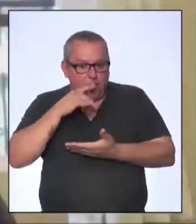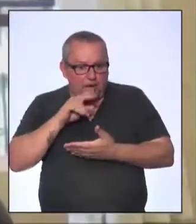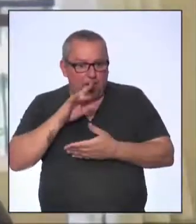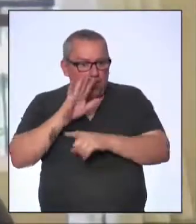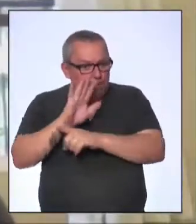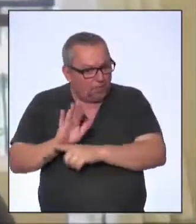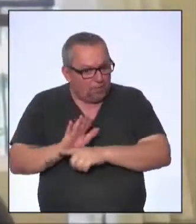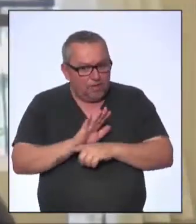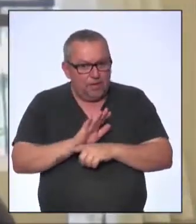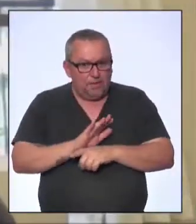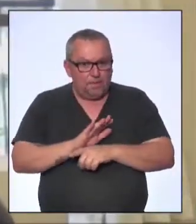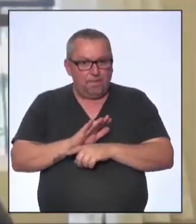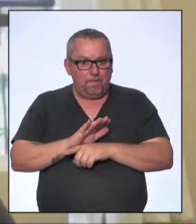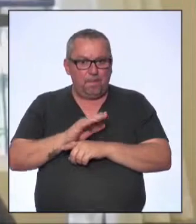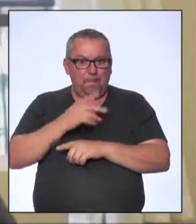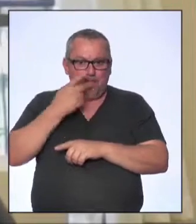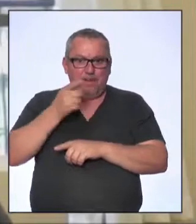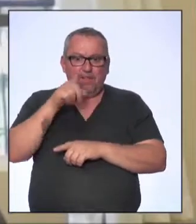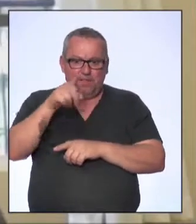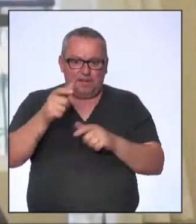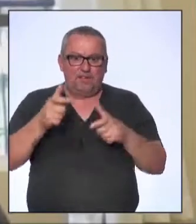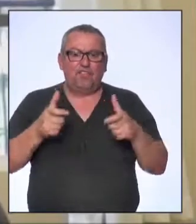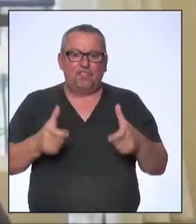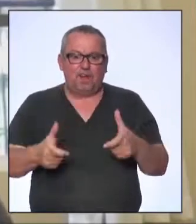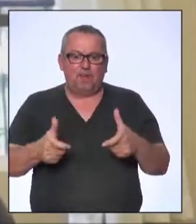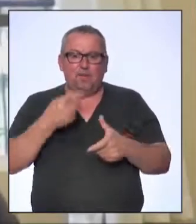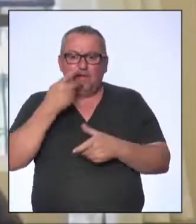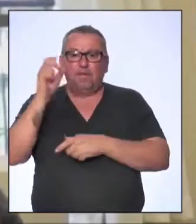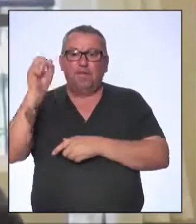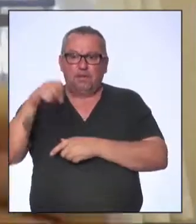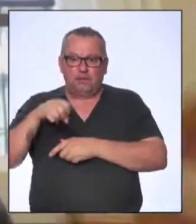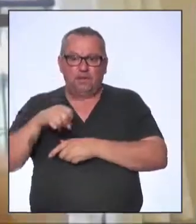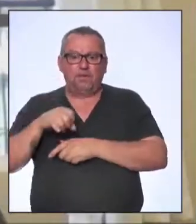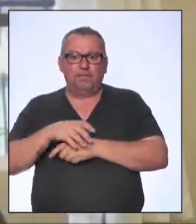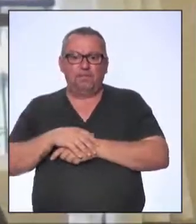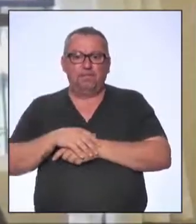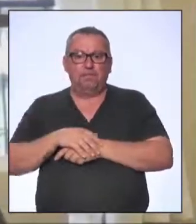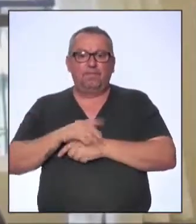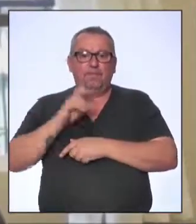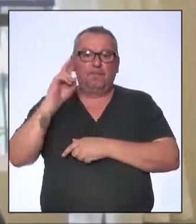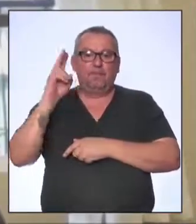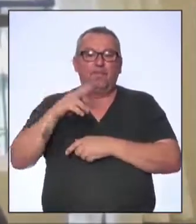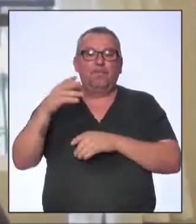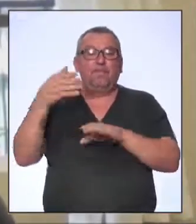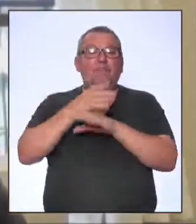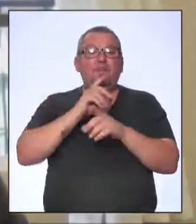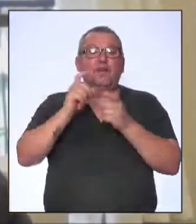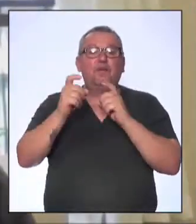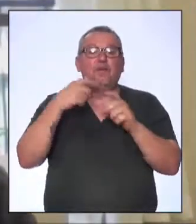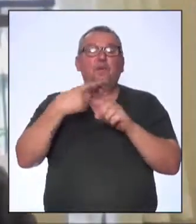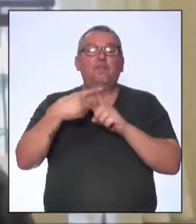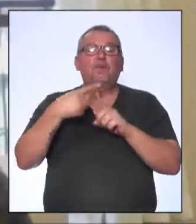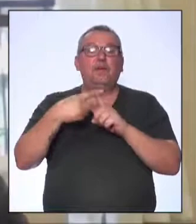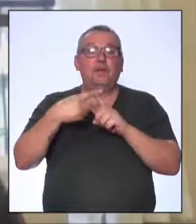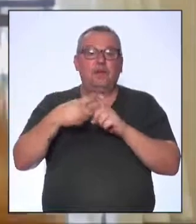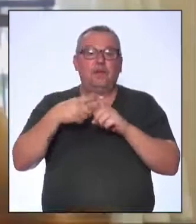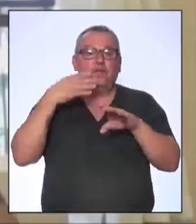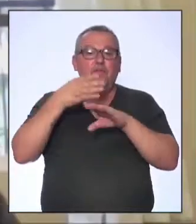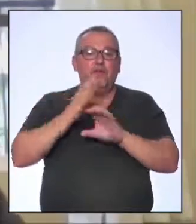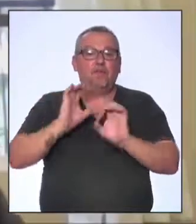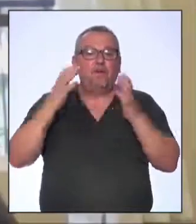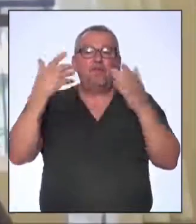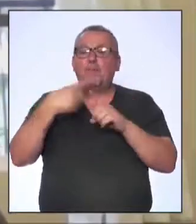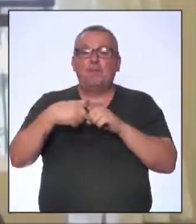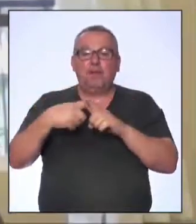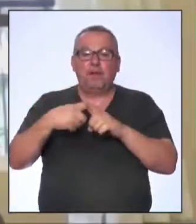ajudar. Eles falam, você é chato. Sou. O senhor não veio na reunião por quê? O senhor não participou de uma festa? Então, assim,